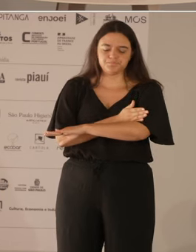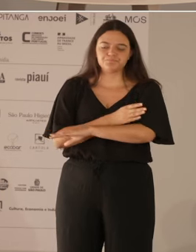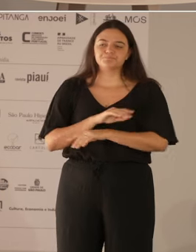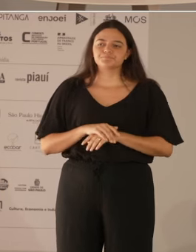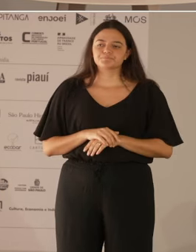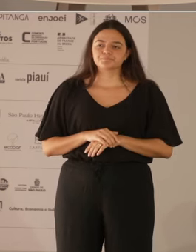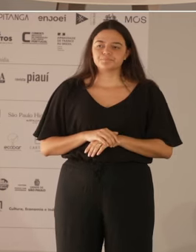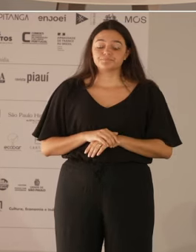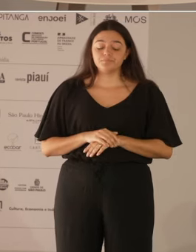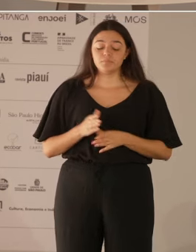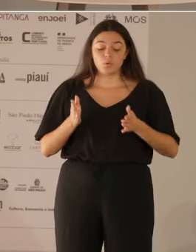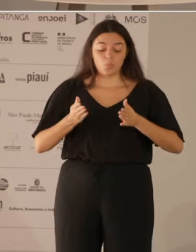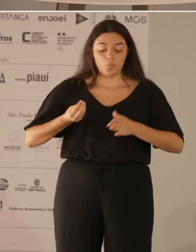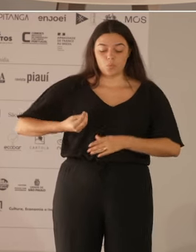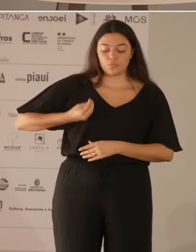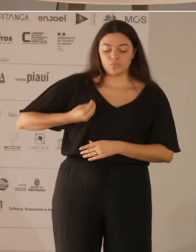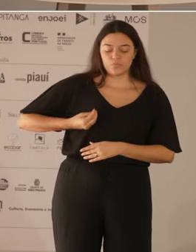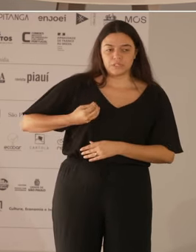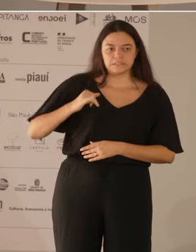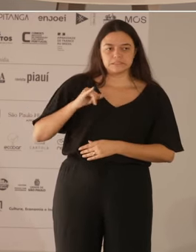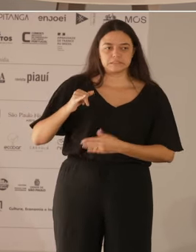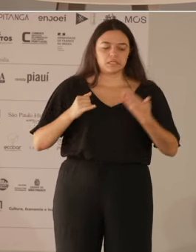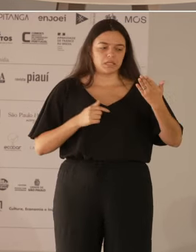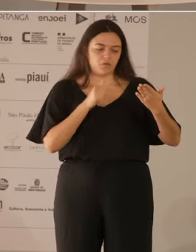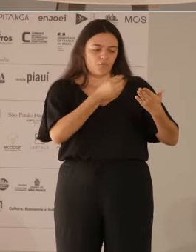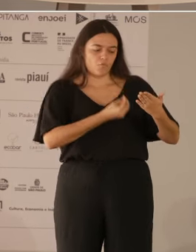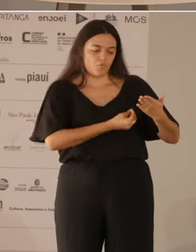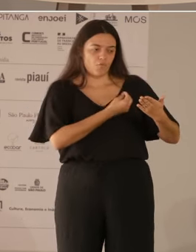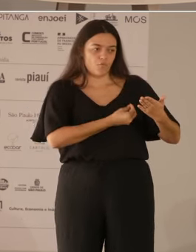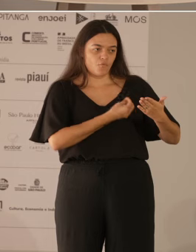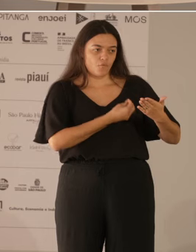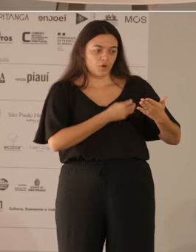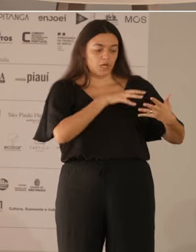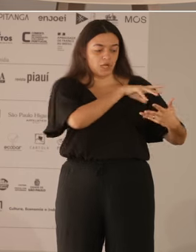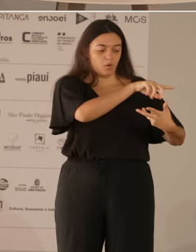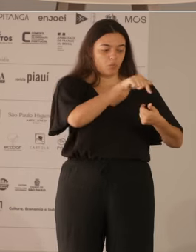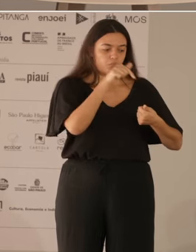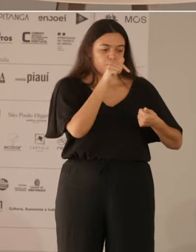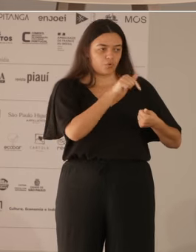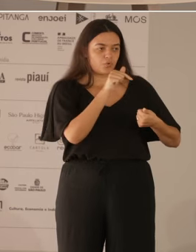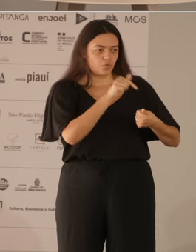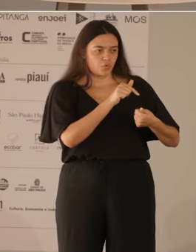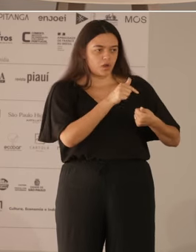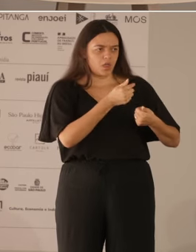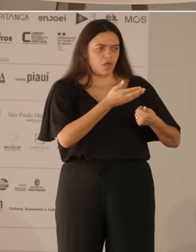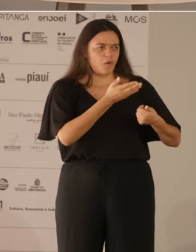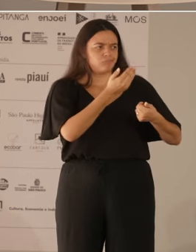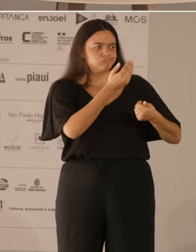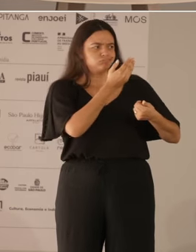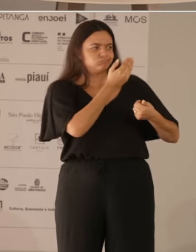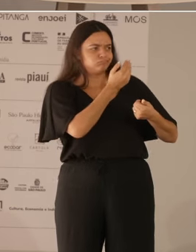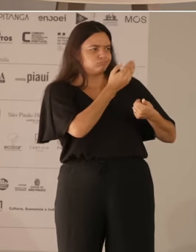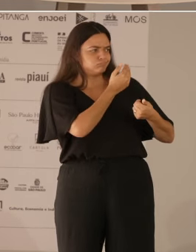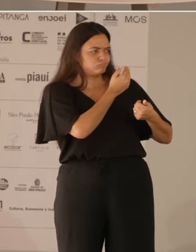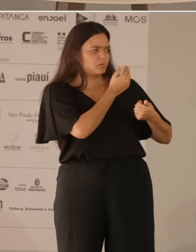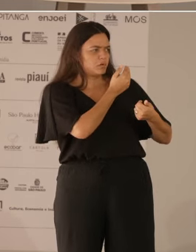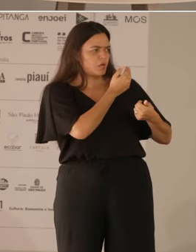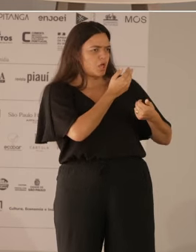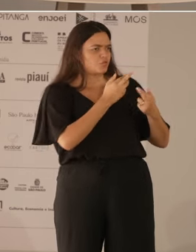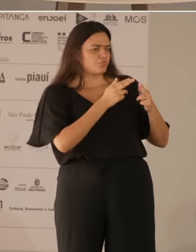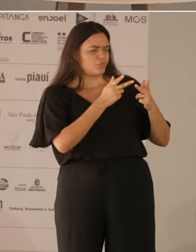tempo de vida, se a gente compara com o tempo de vida da Terra e vai indo mais para trás, é ridículo. E a